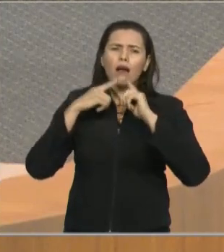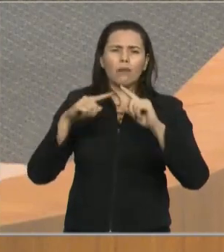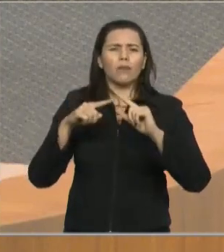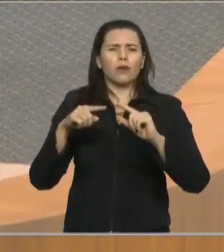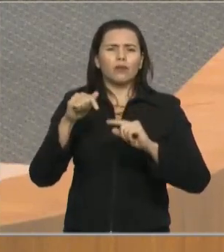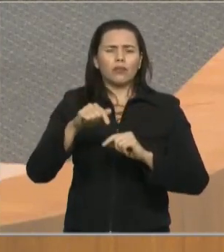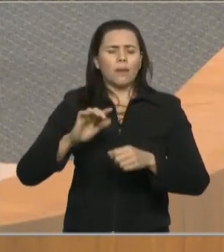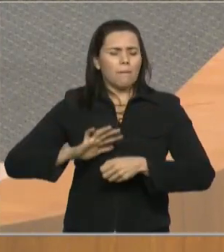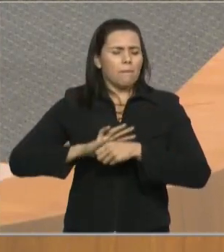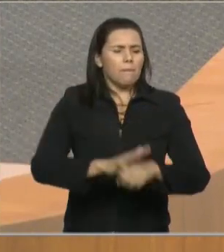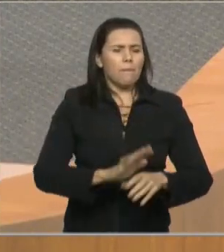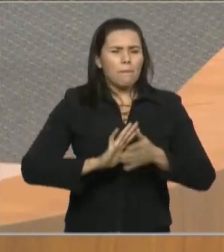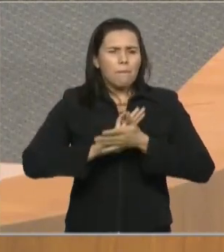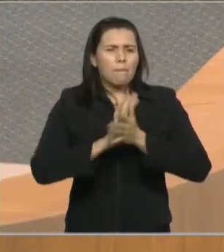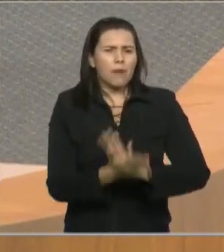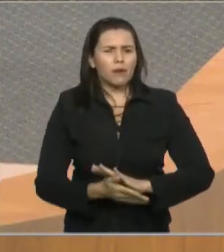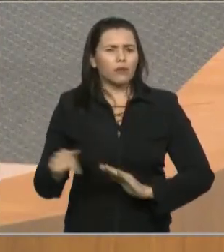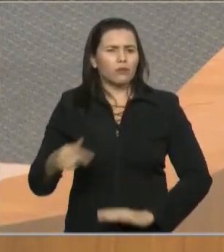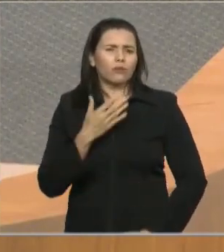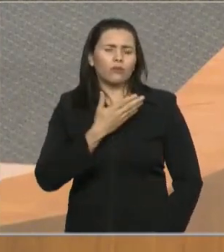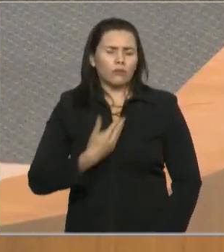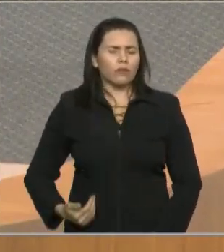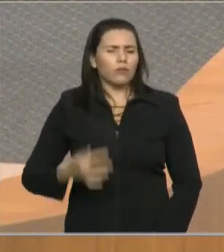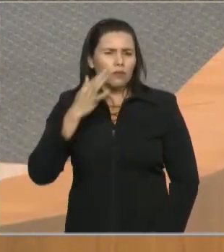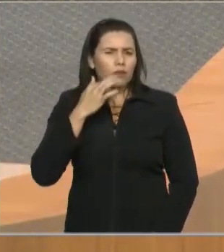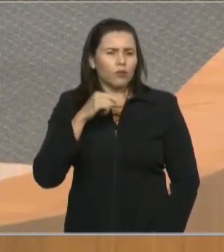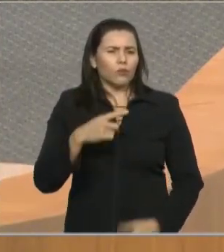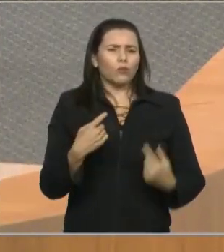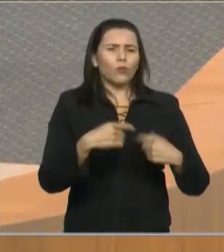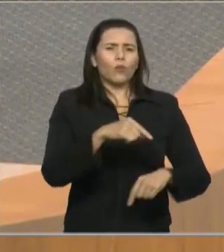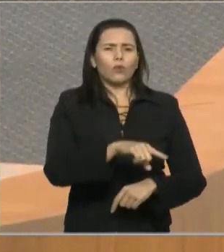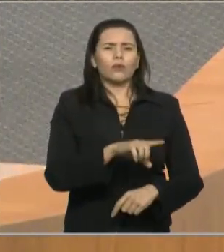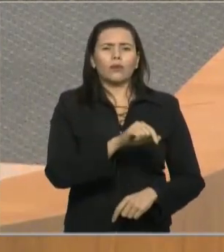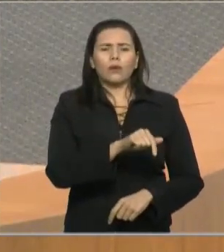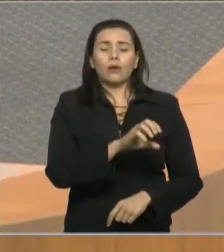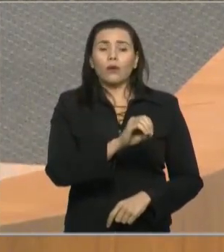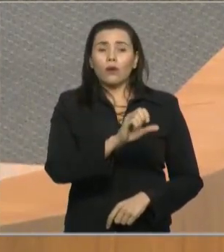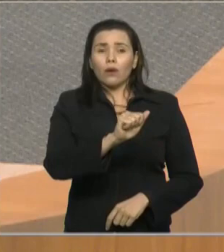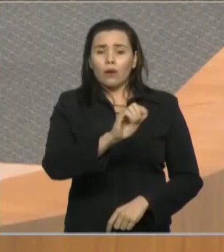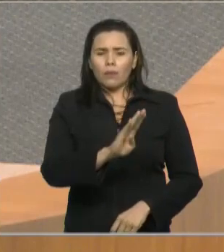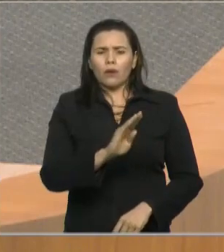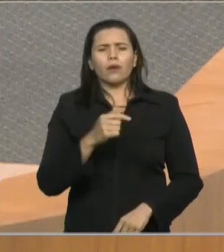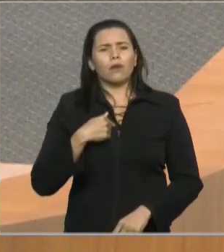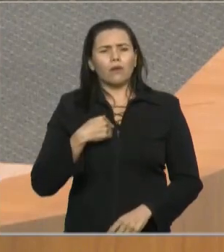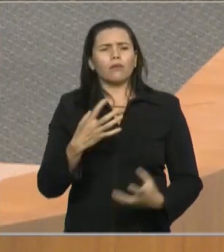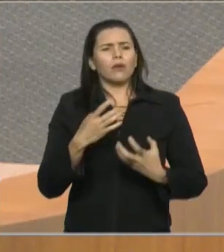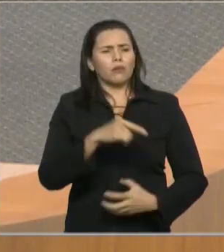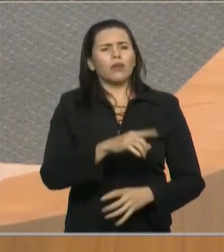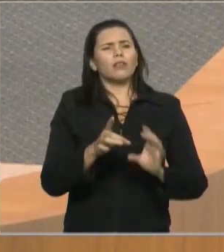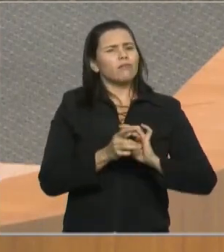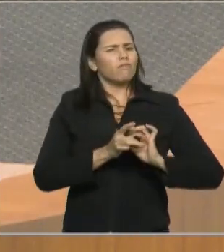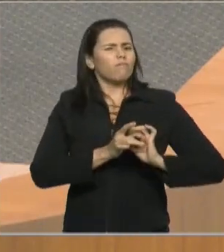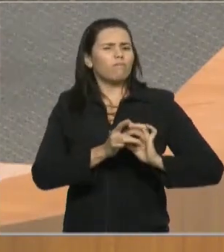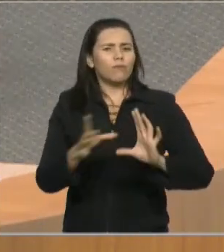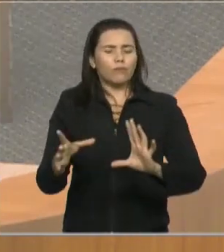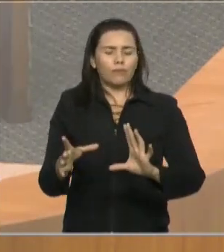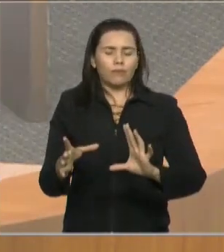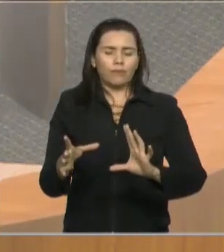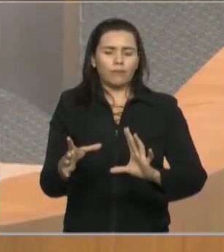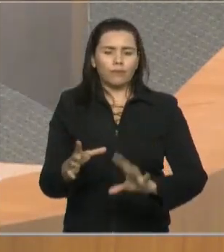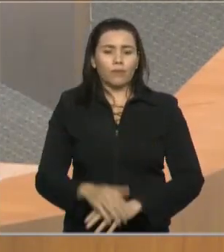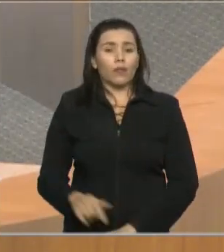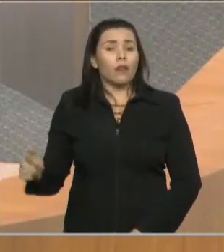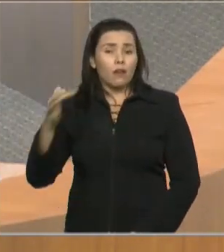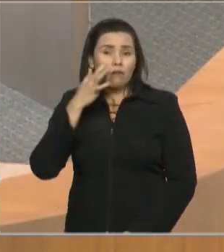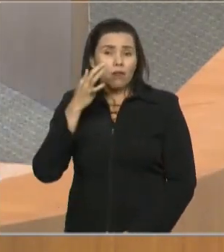abençoe a todos, que Deus abençoe o Estado do Maranhão. Viva a OAB forte, viva a OAB independente e livre. E o governador Flávio